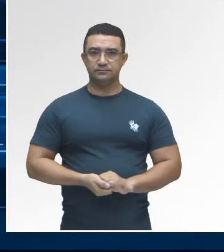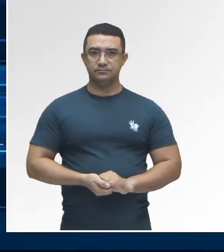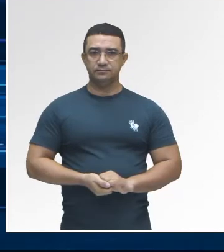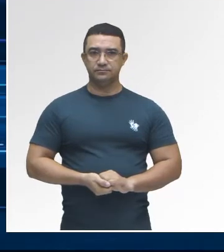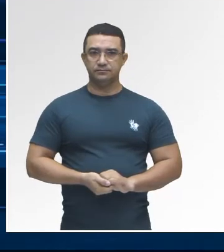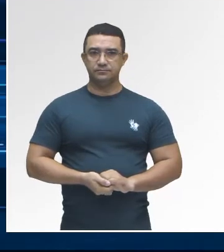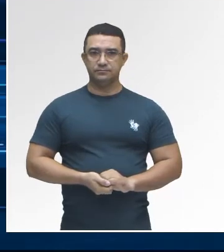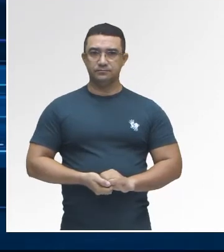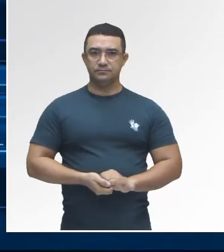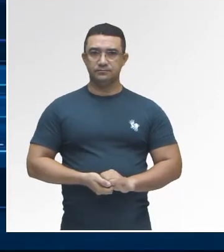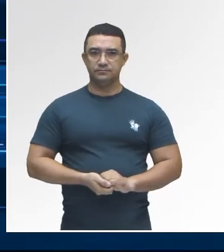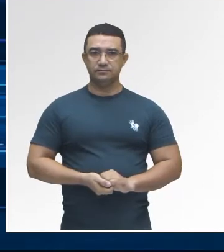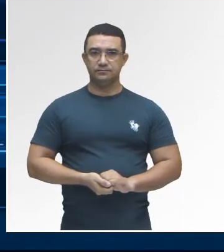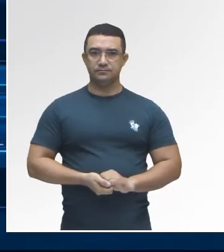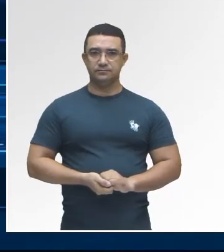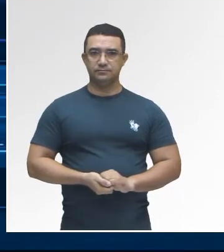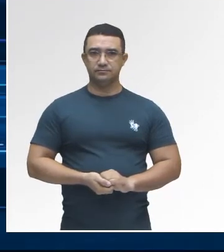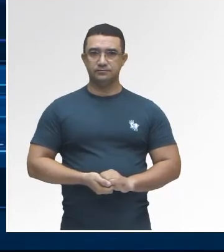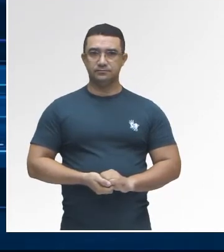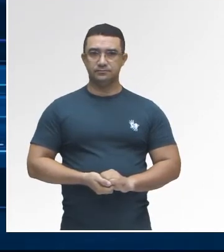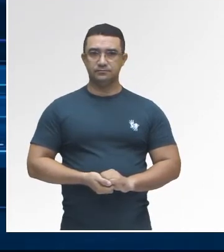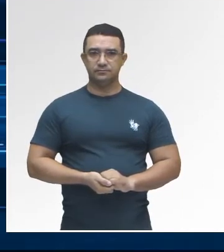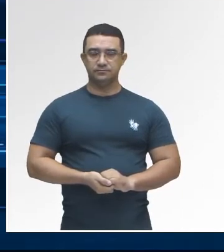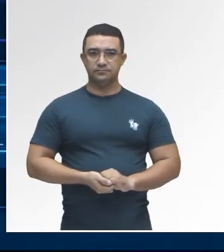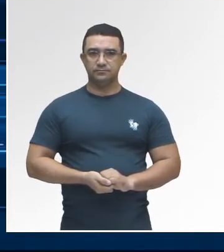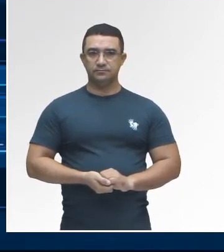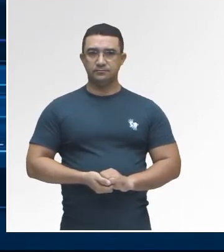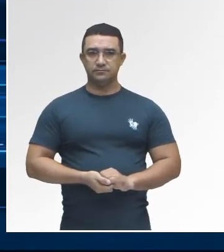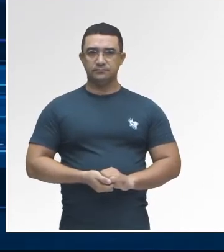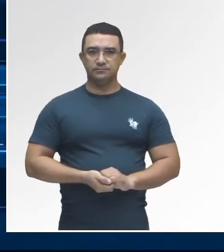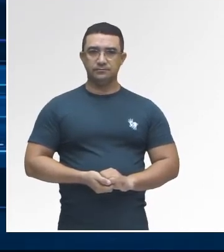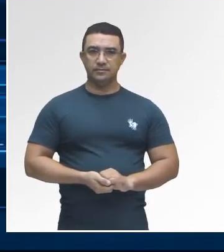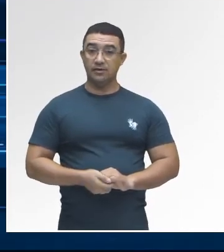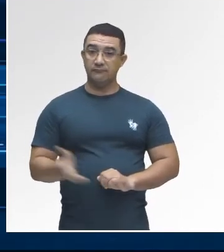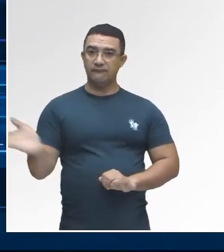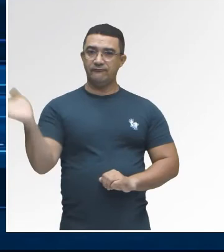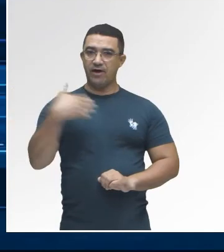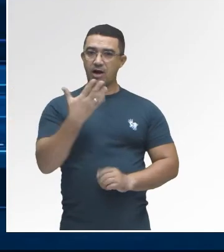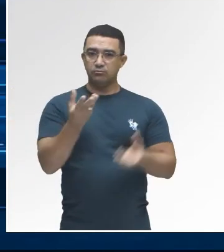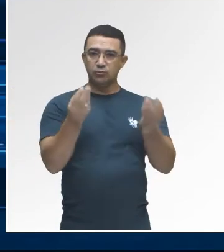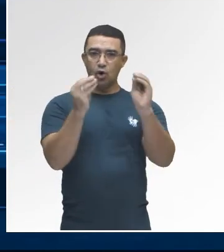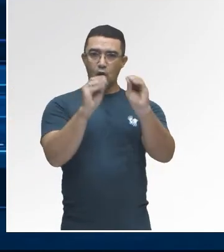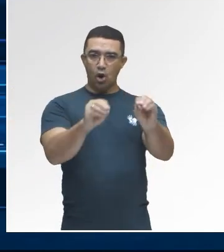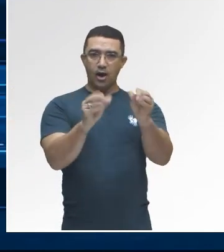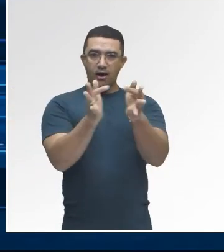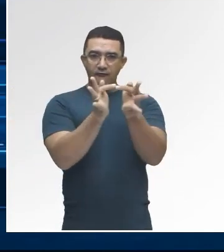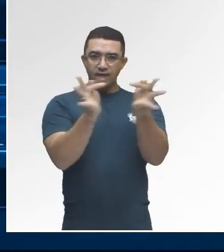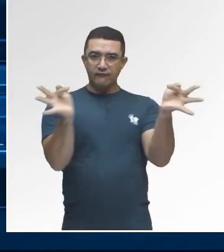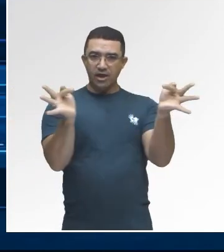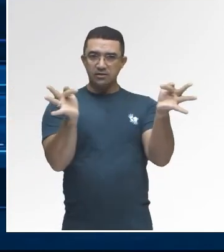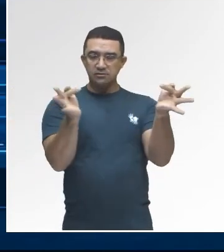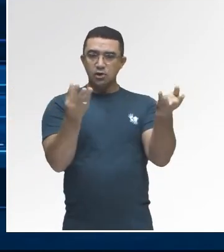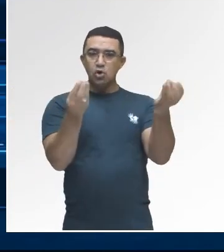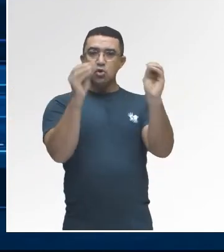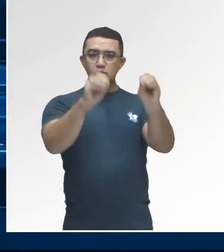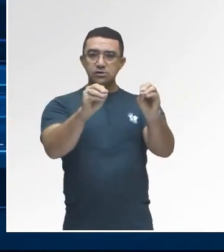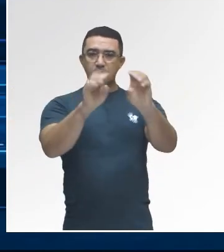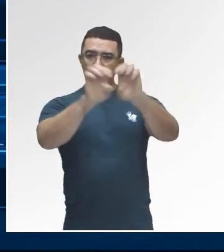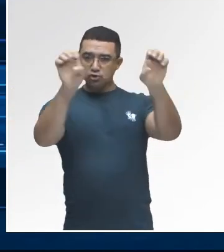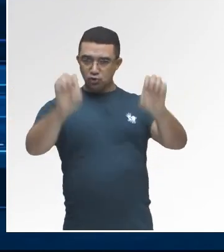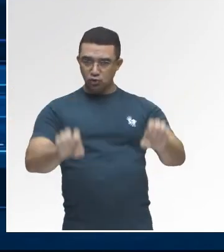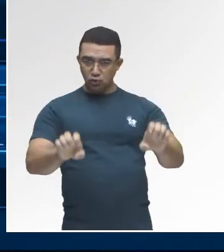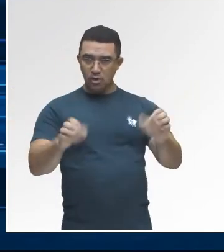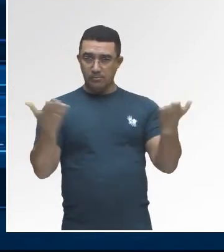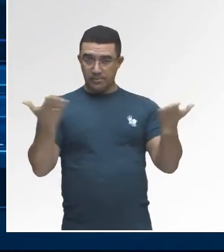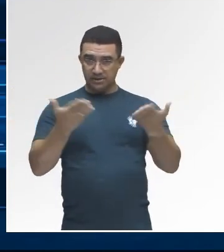Let's complete with the present perfect and just. Ok? Vamos completar agora as frases, né, gente, com a estrutura do present